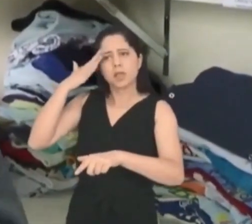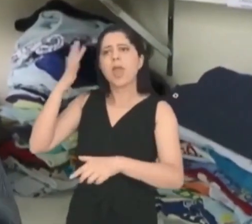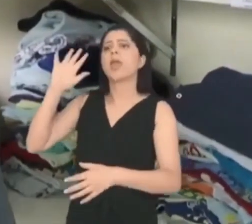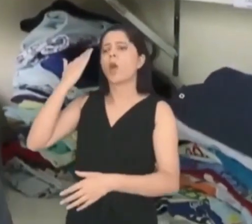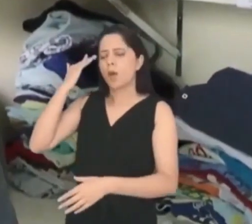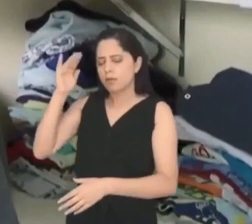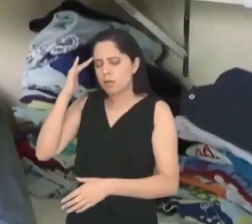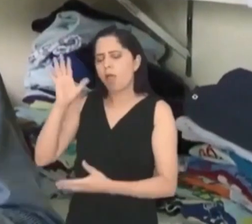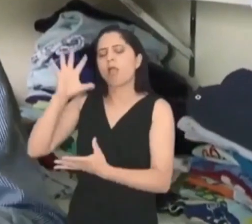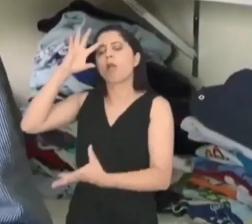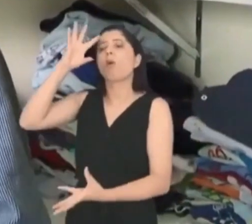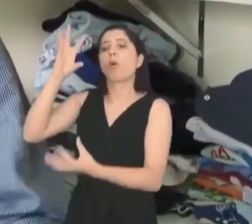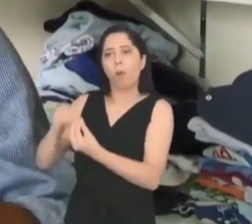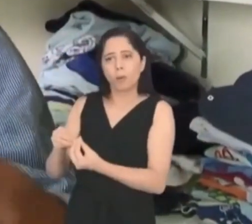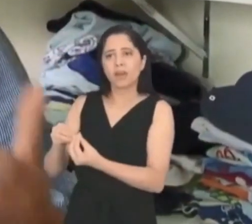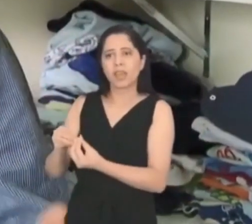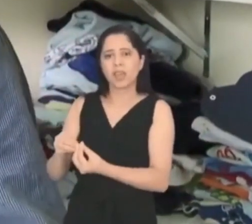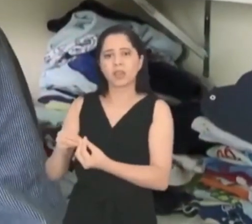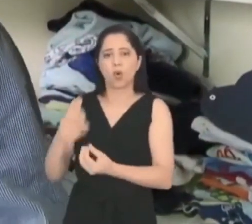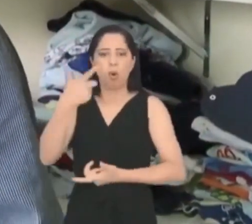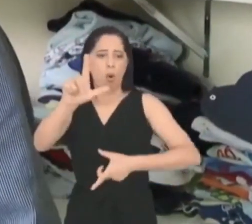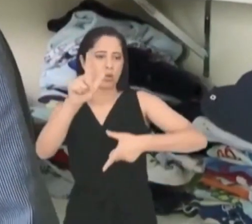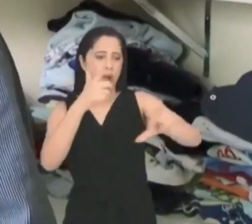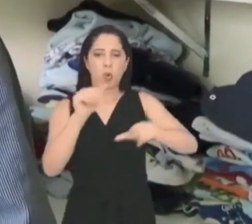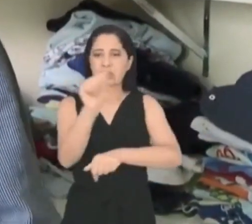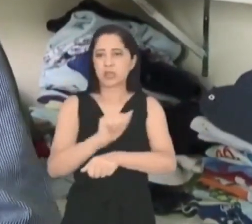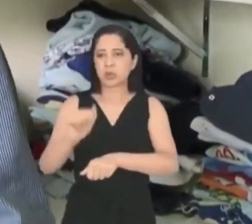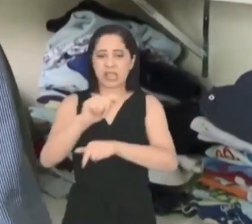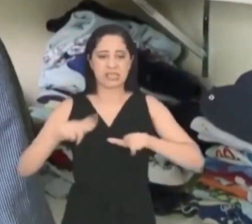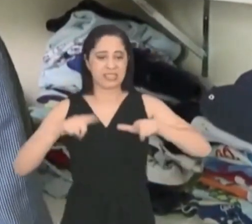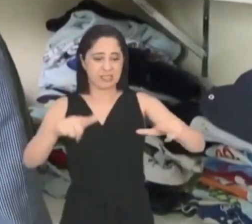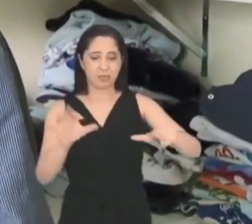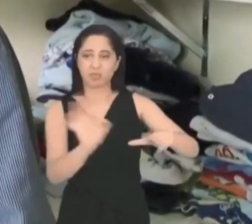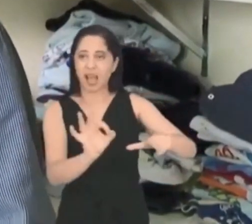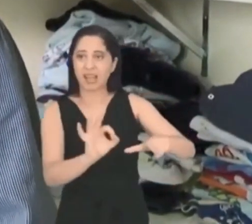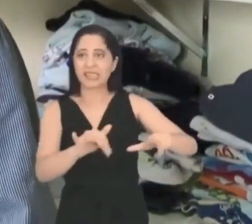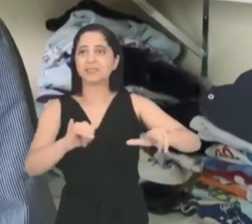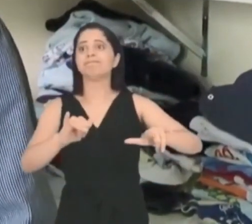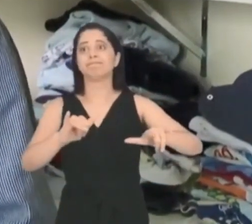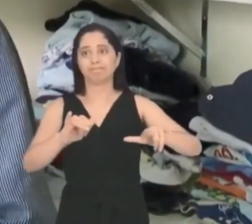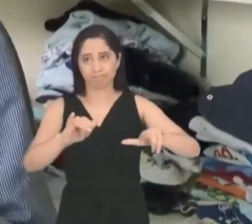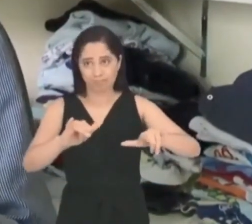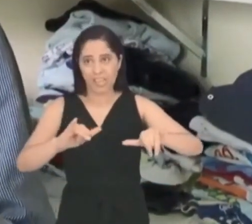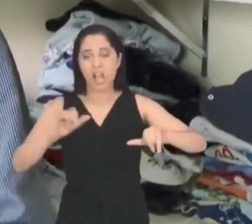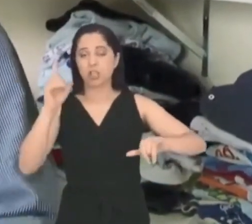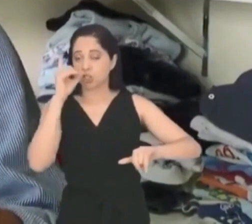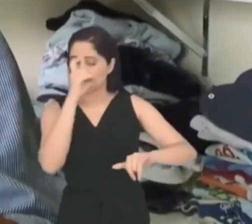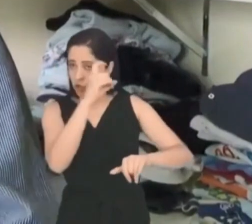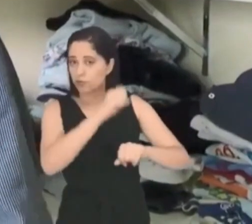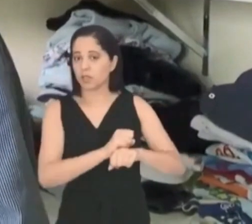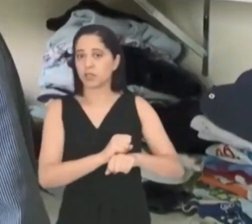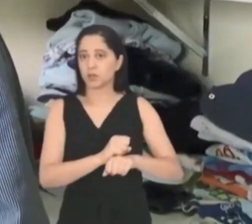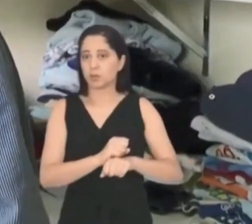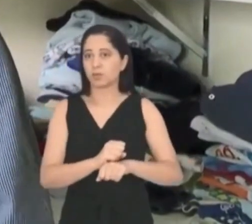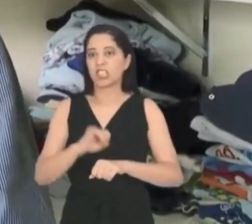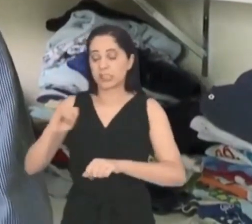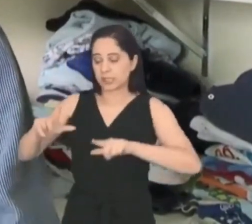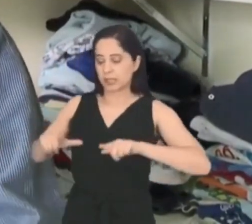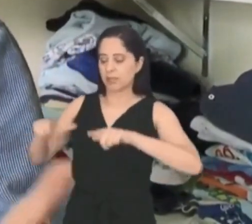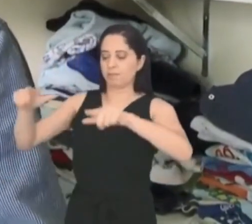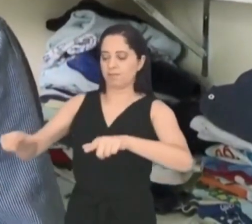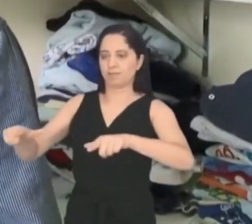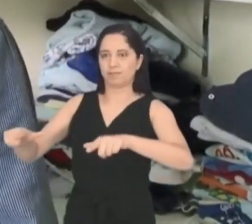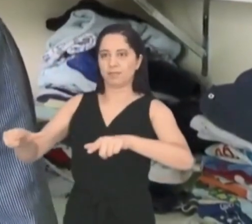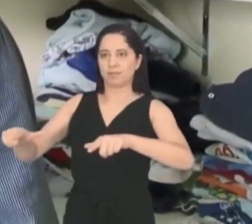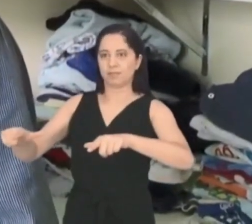a dificuldade que as entidades que não têm esse título sofrem. A utilidade pública, ela